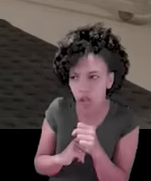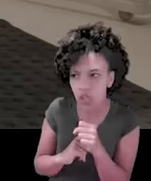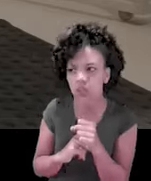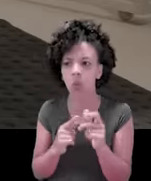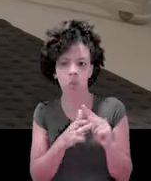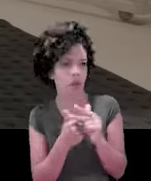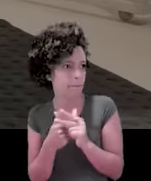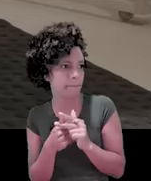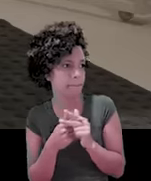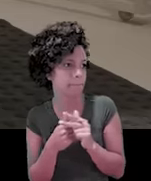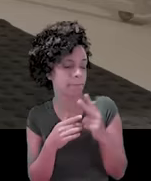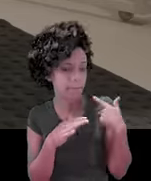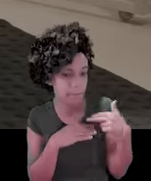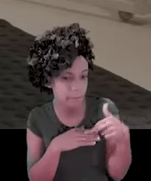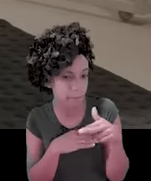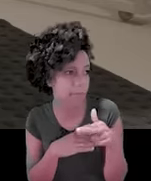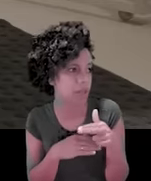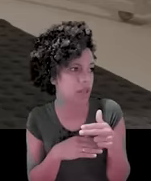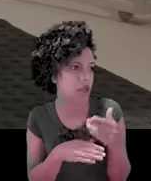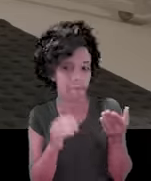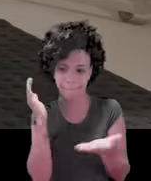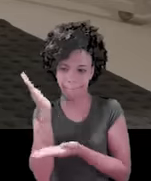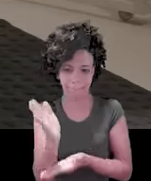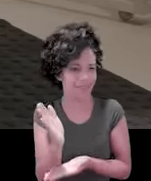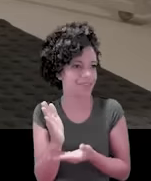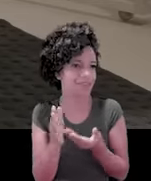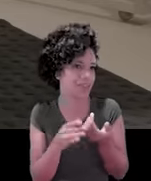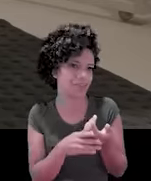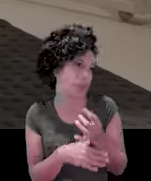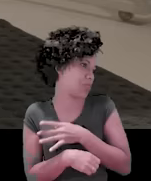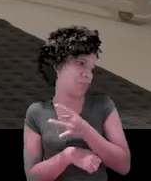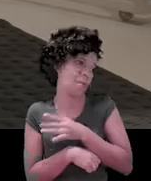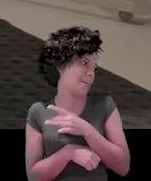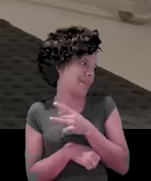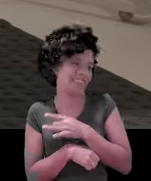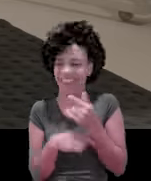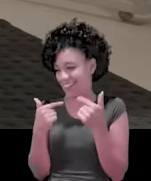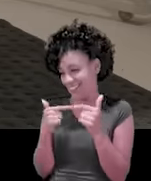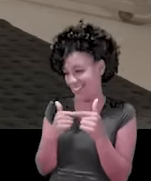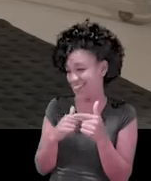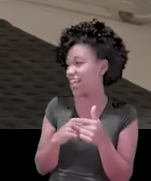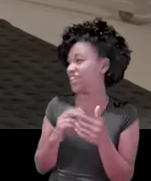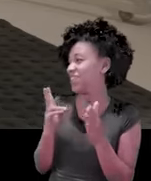tá vendo alguma coisa aí eu peguei um pedacinho de Paula que eu me ajoelho levando com medo velho